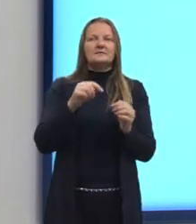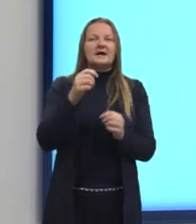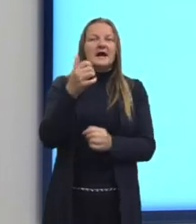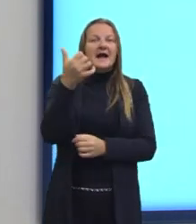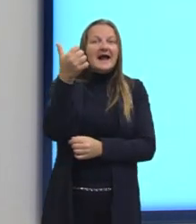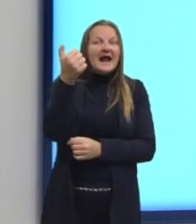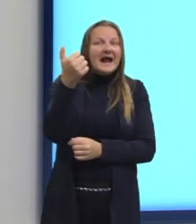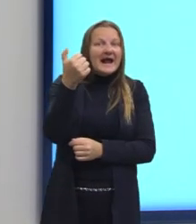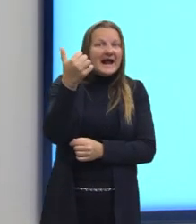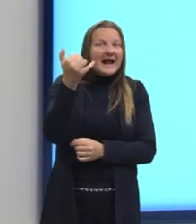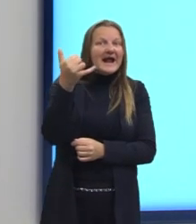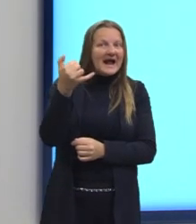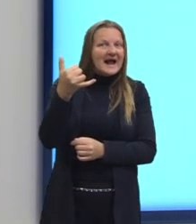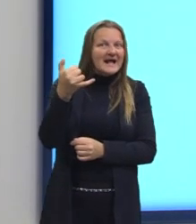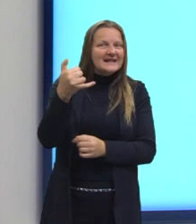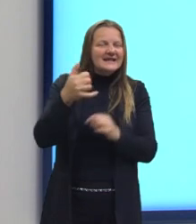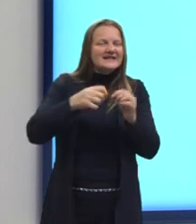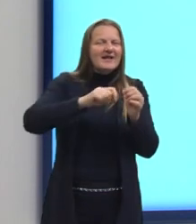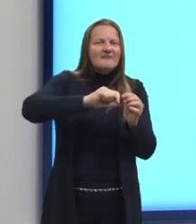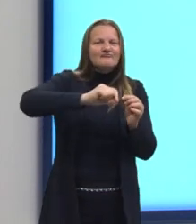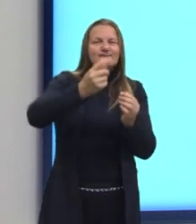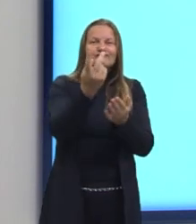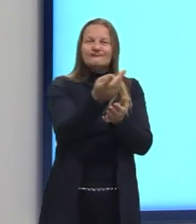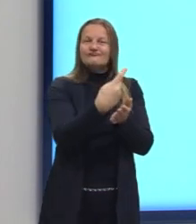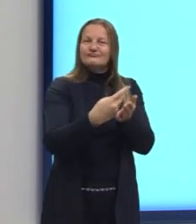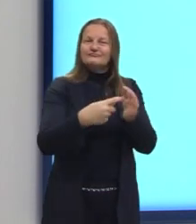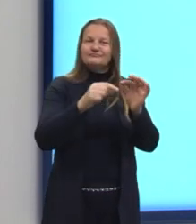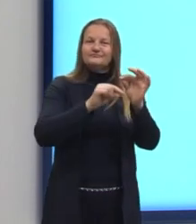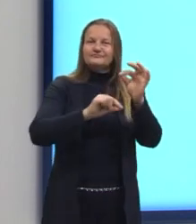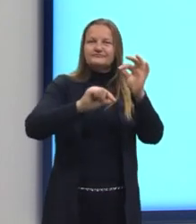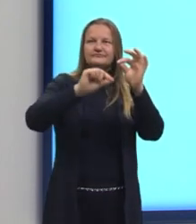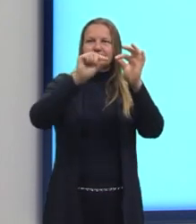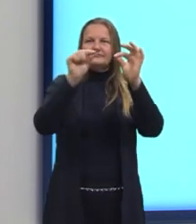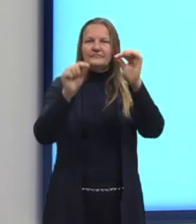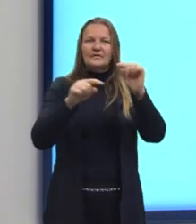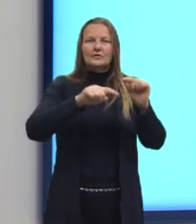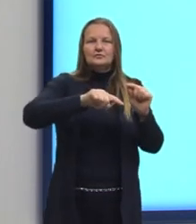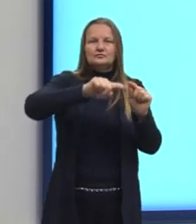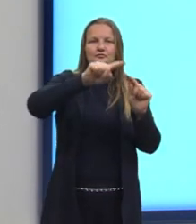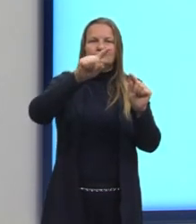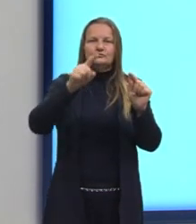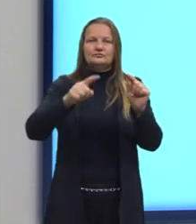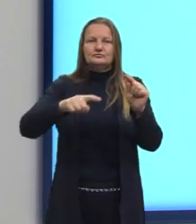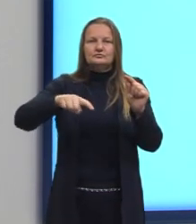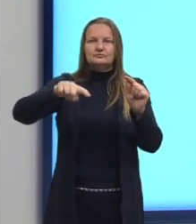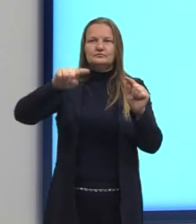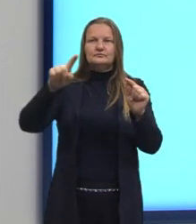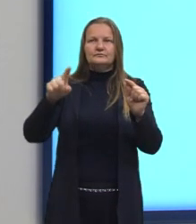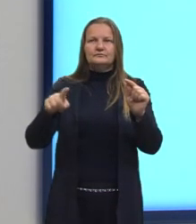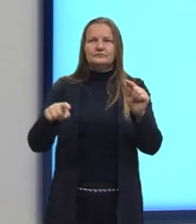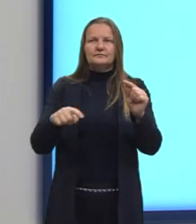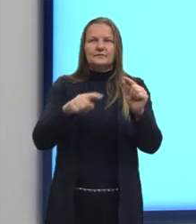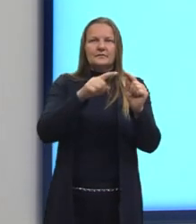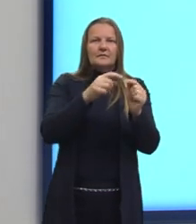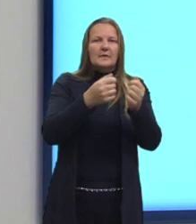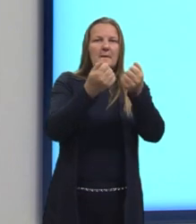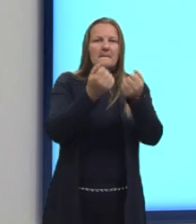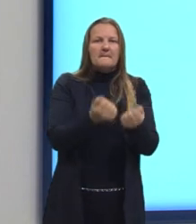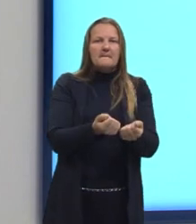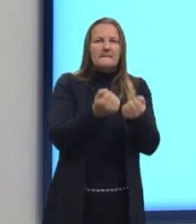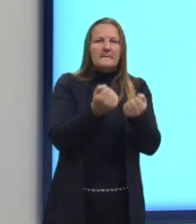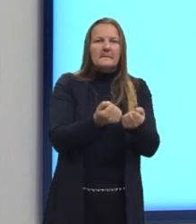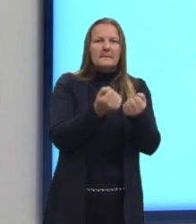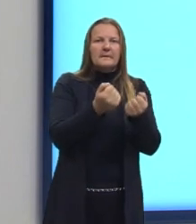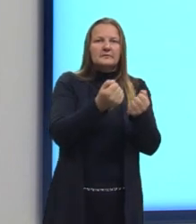desenho aqui no quadro né com esse formato então de onda justamente por causa da oscilação desse peso aqui que fica